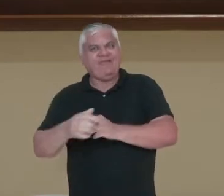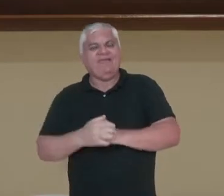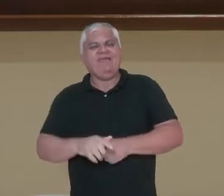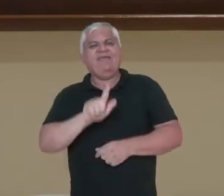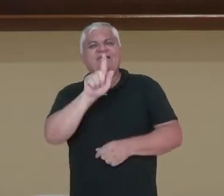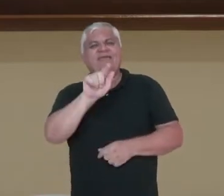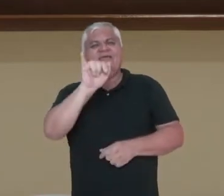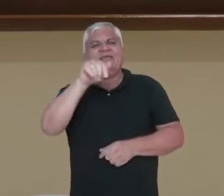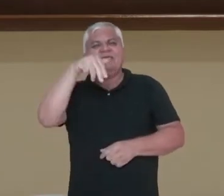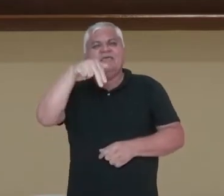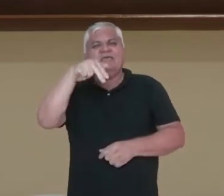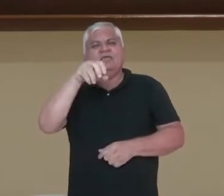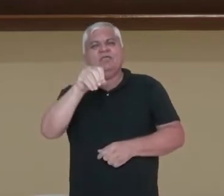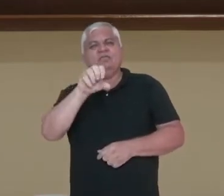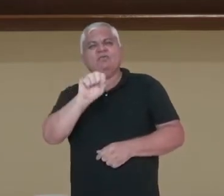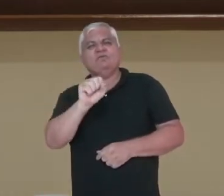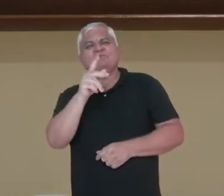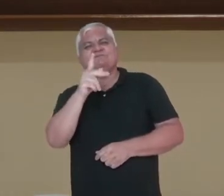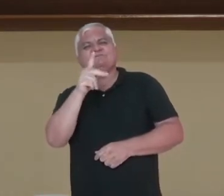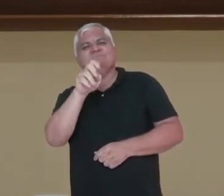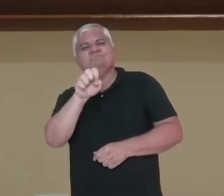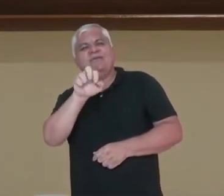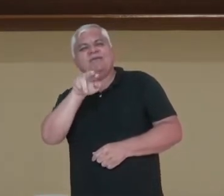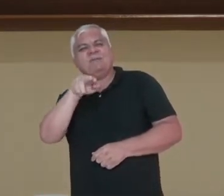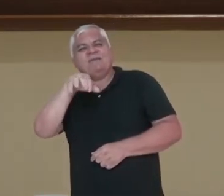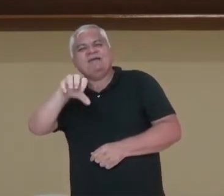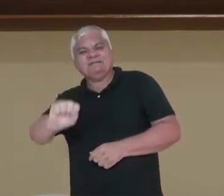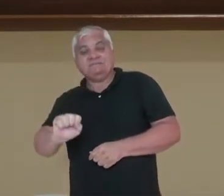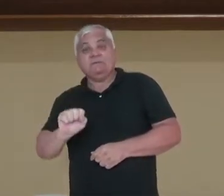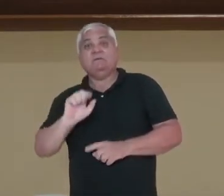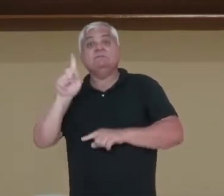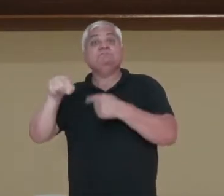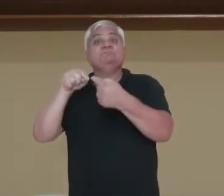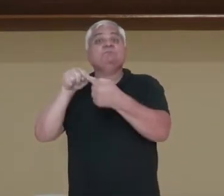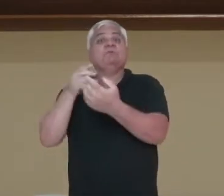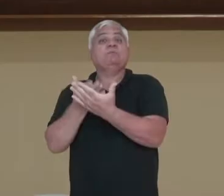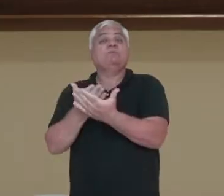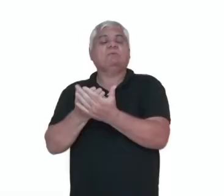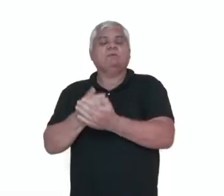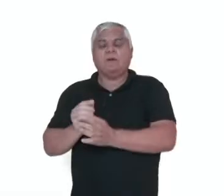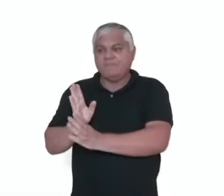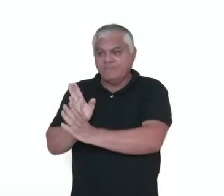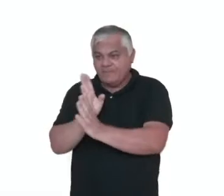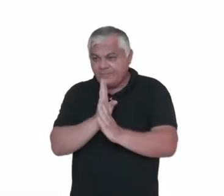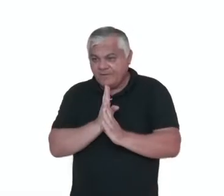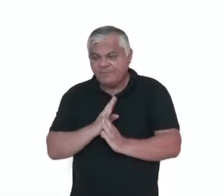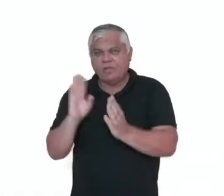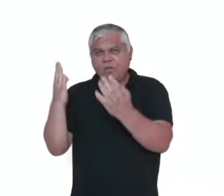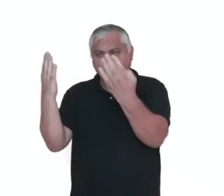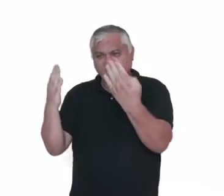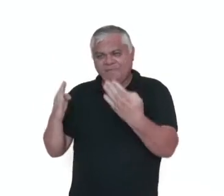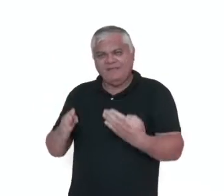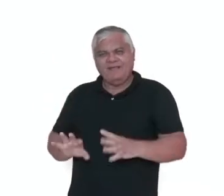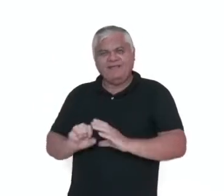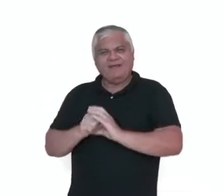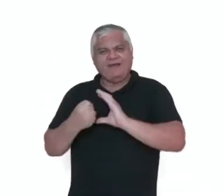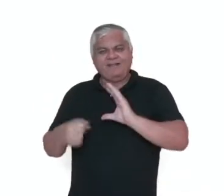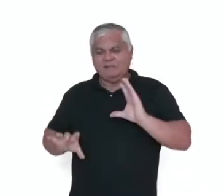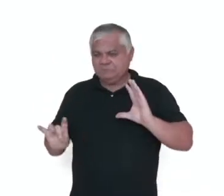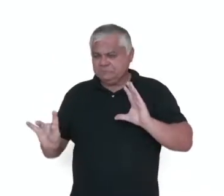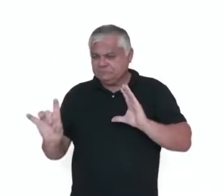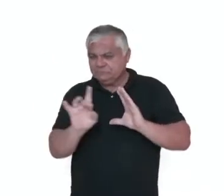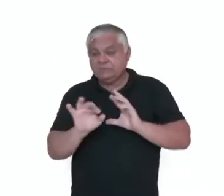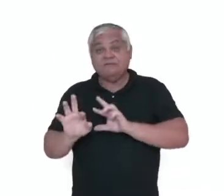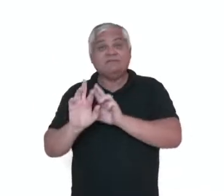as gimnospermas. Então vamos lá. Objetivo, né? Identificar e comparar as características, né, desses diferentes